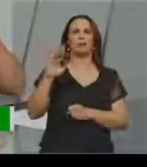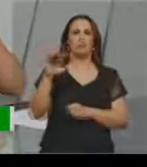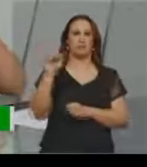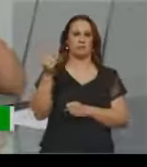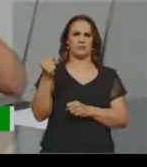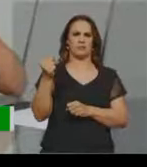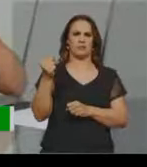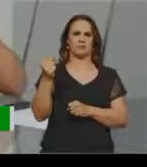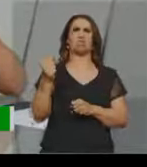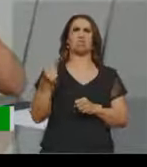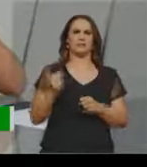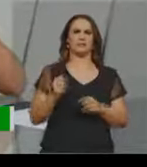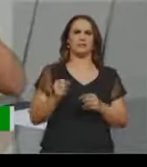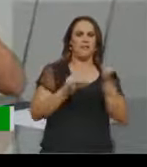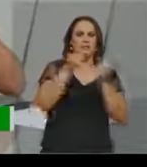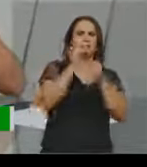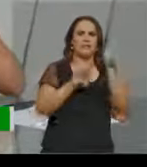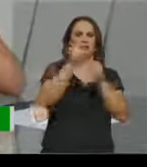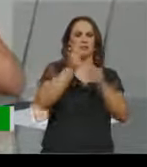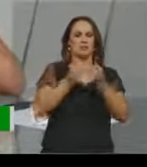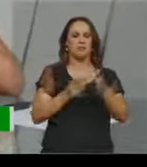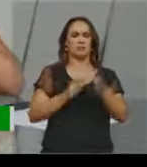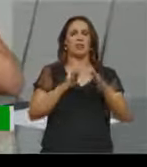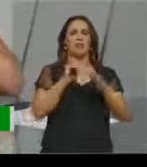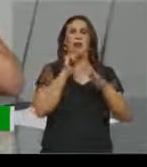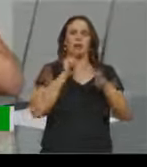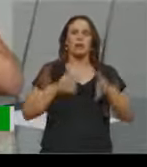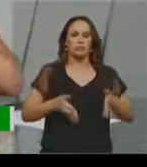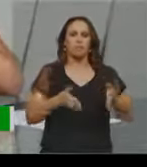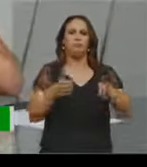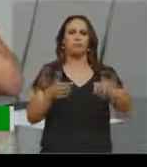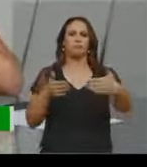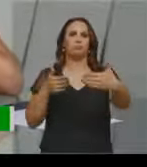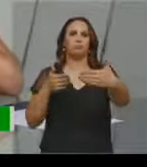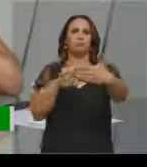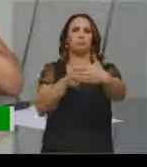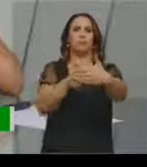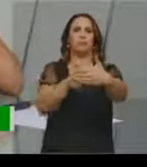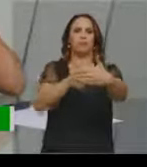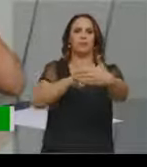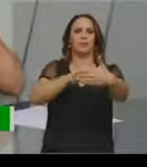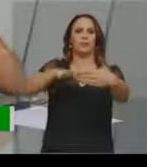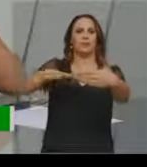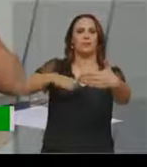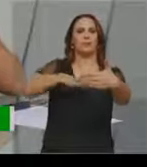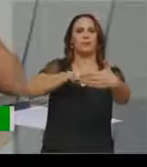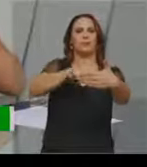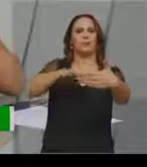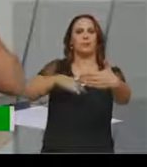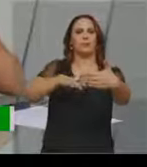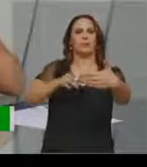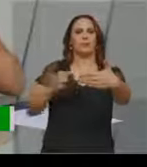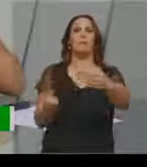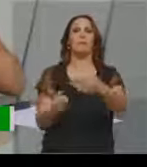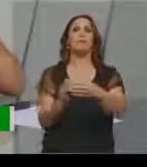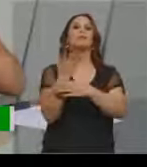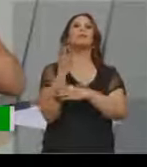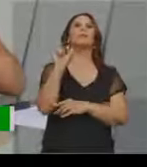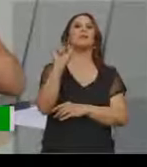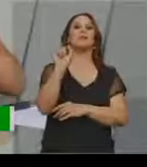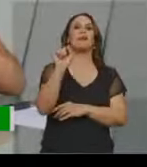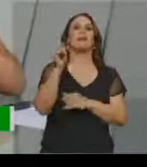aplicação tecnológica na matriz energética aqui do país. Então, eu acho muito interessante quando a gente trabalha essas questões